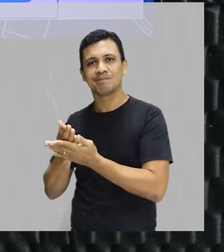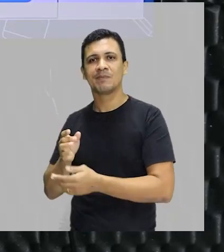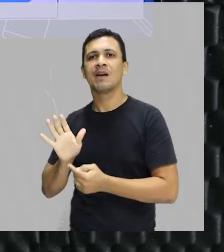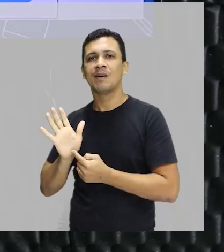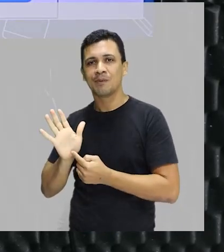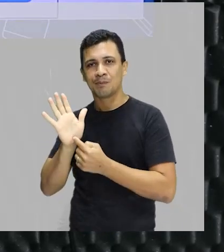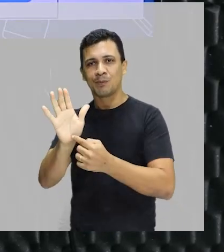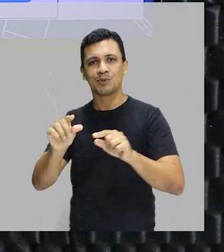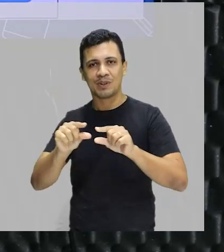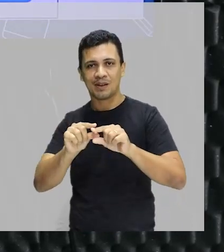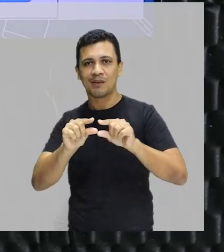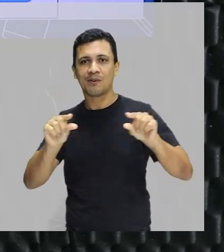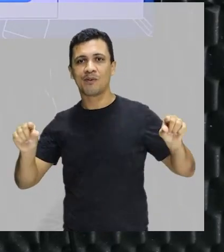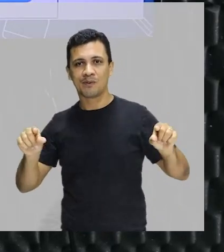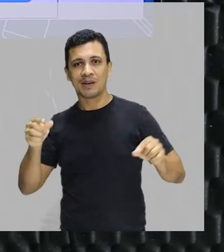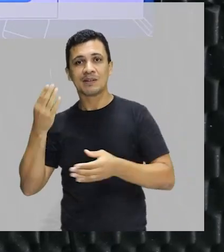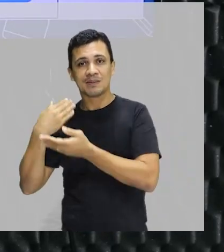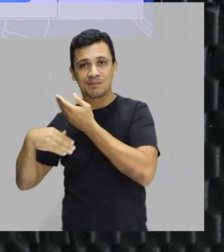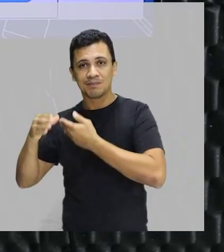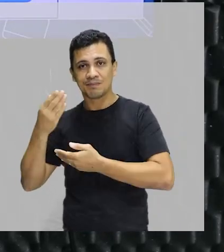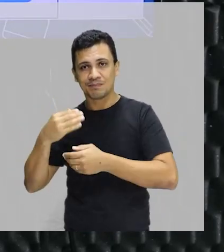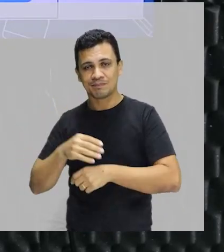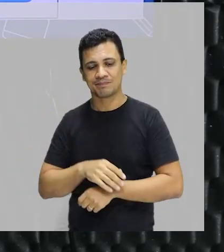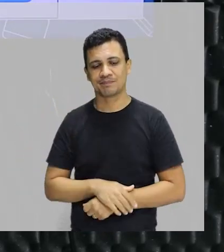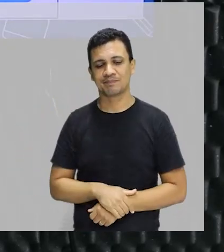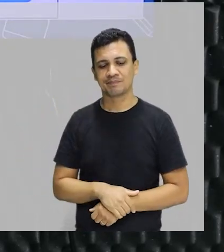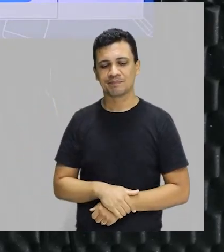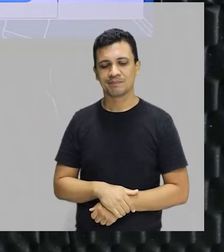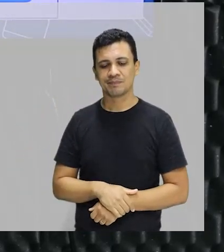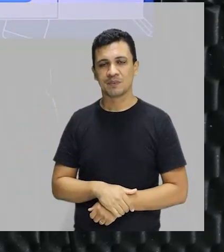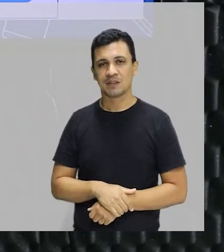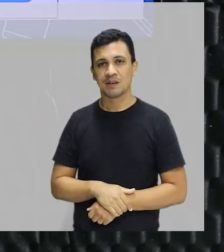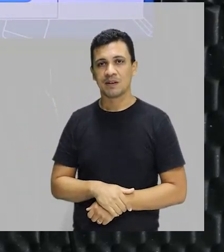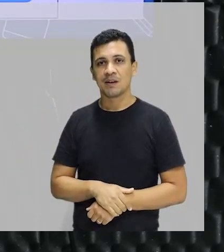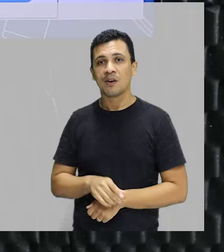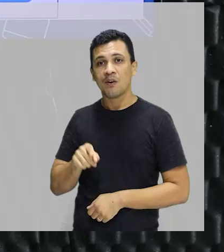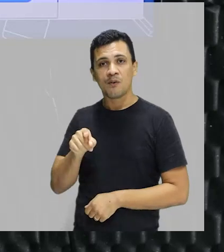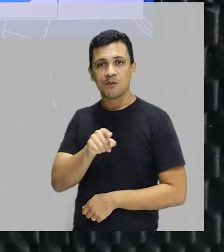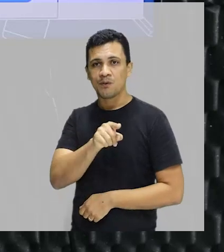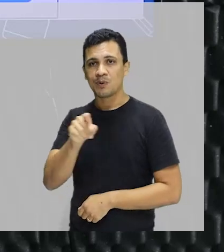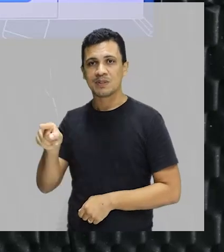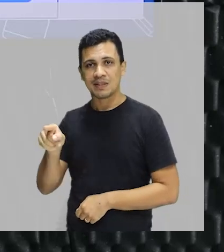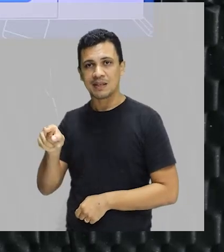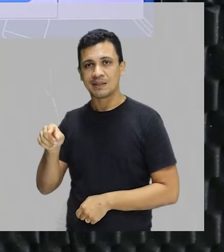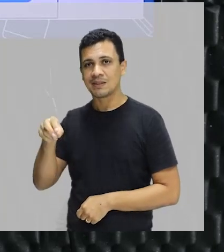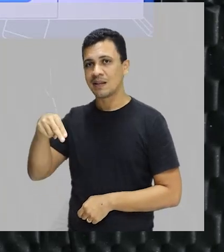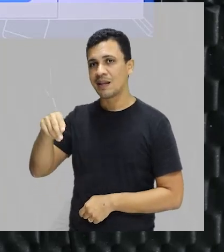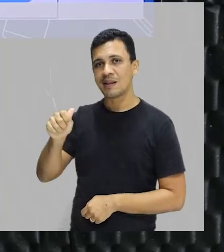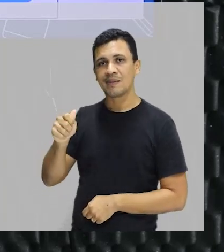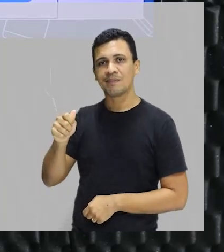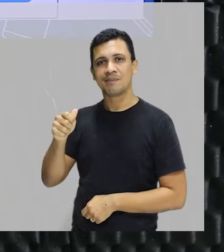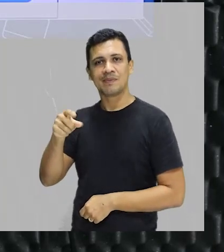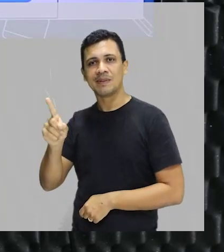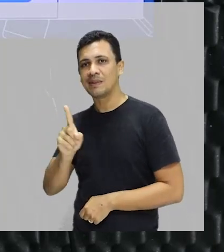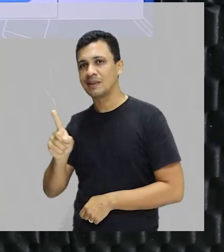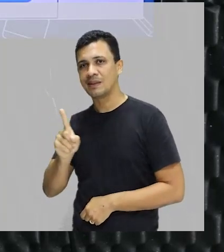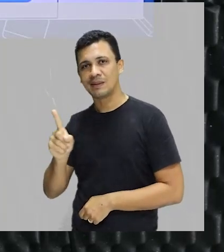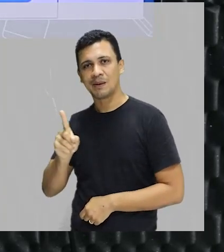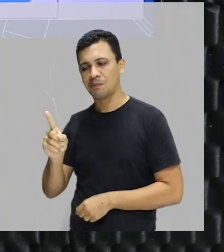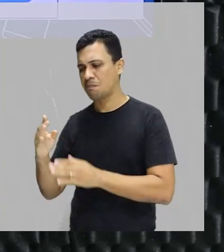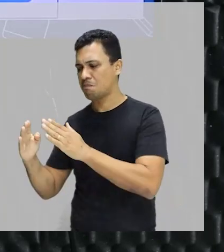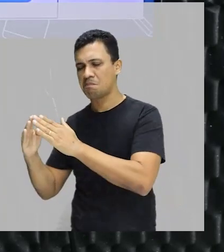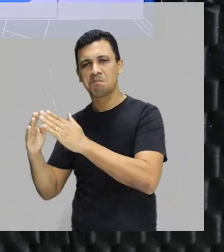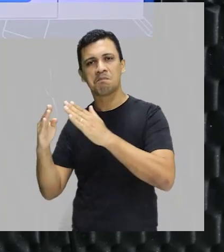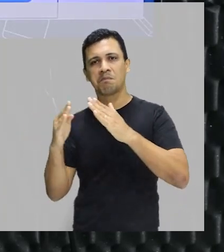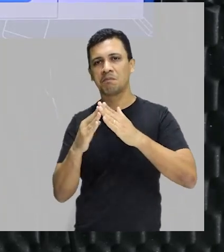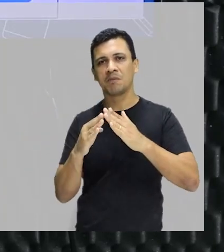no passado. You were not neighbors. Vocês não eram vizinhos. Então, perceba que